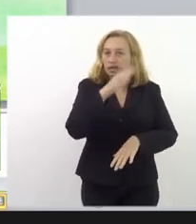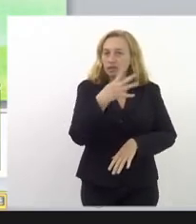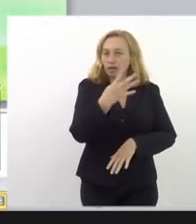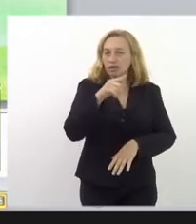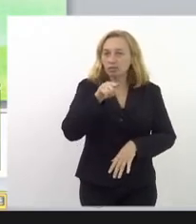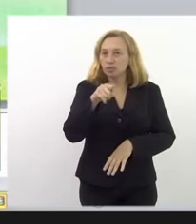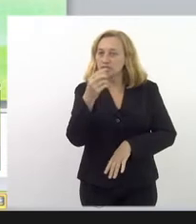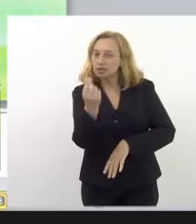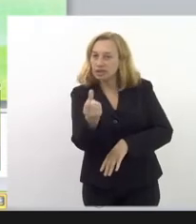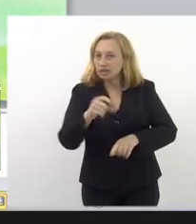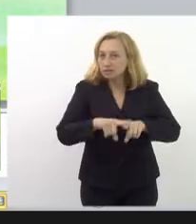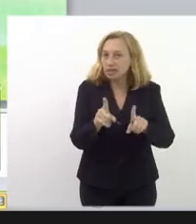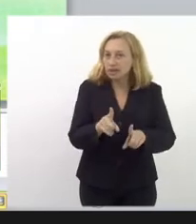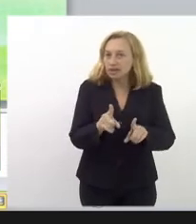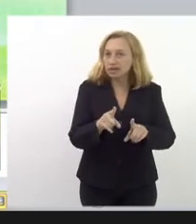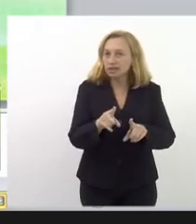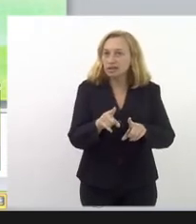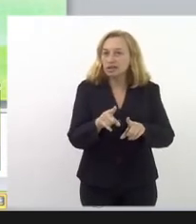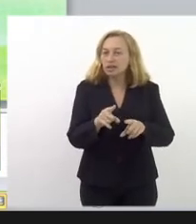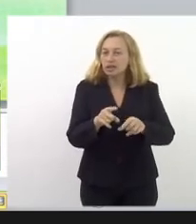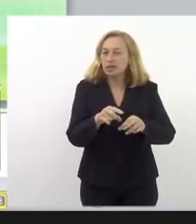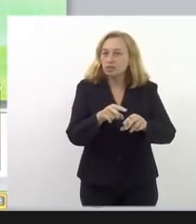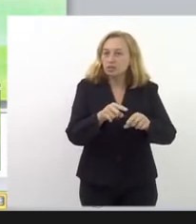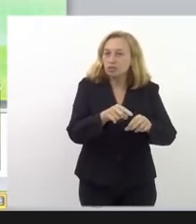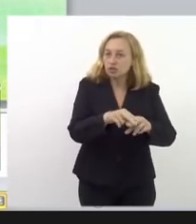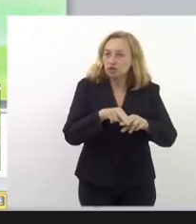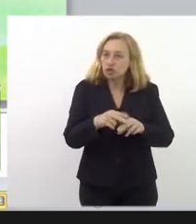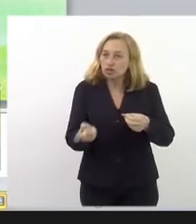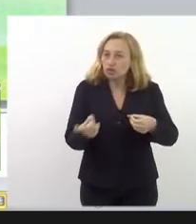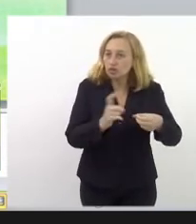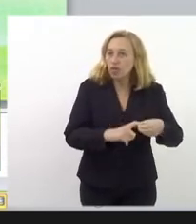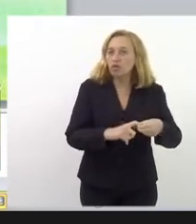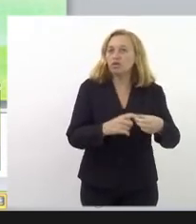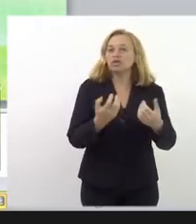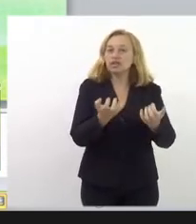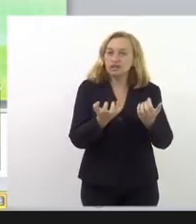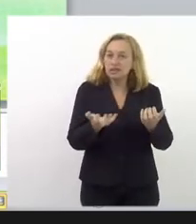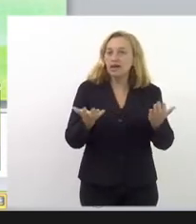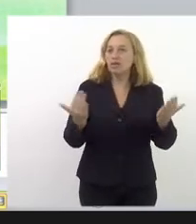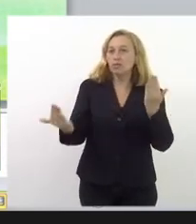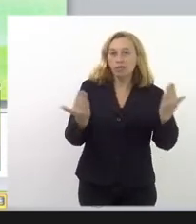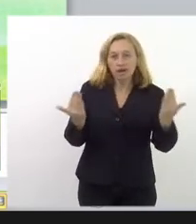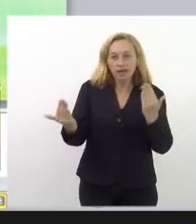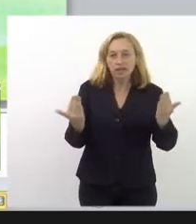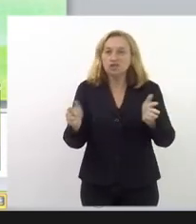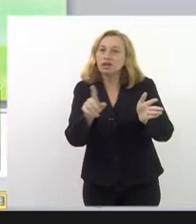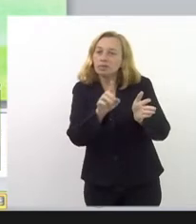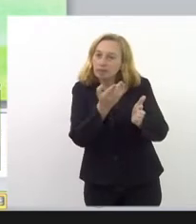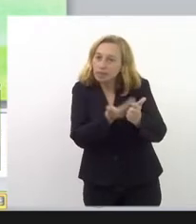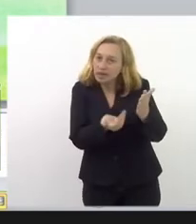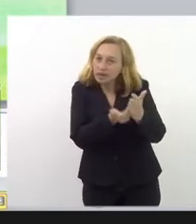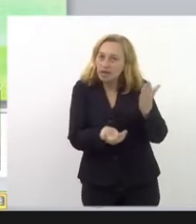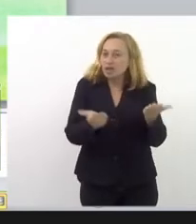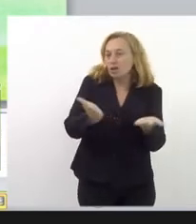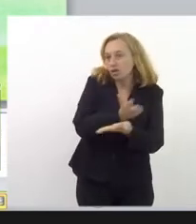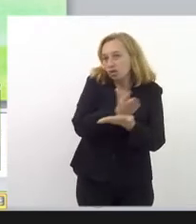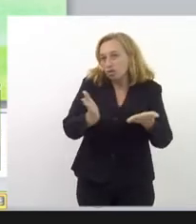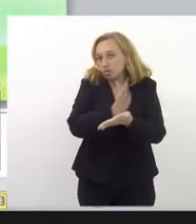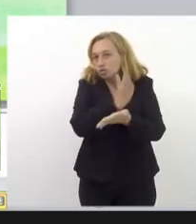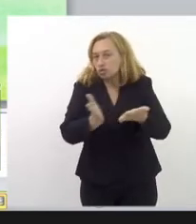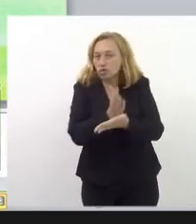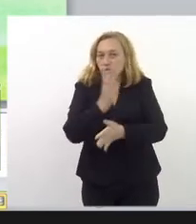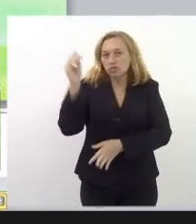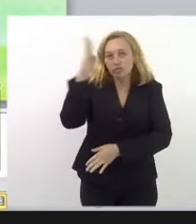isso é fruto da retomada, né? Se a gente fizer comparativo, a gente ainda está perdendo alguma coisa no Brasil